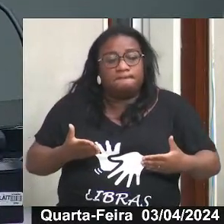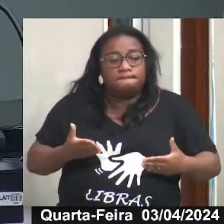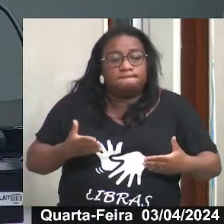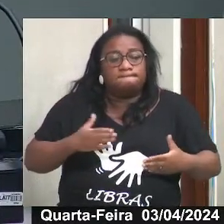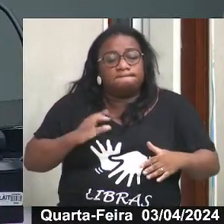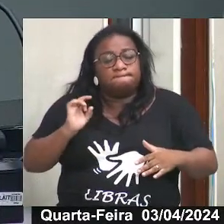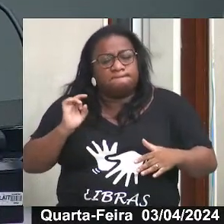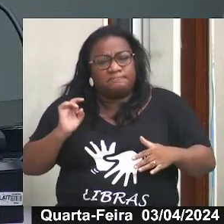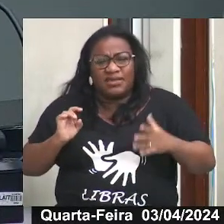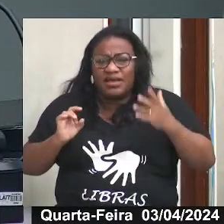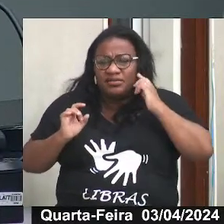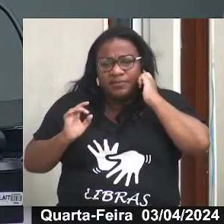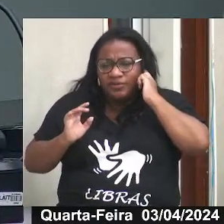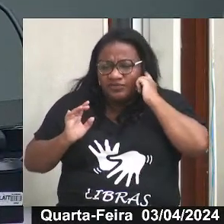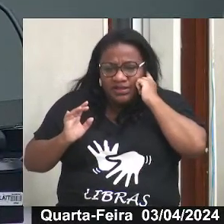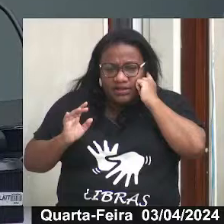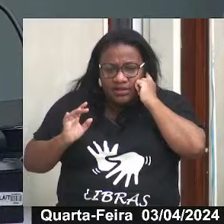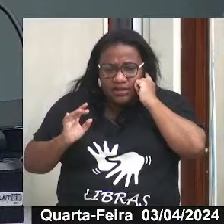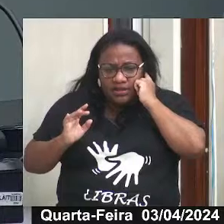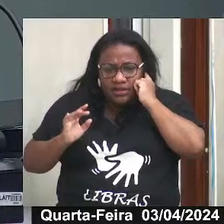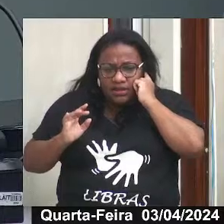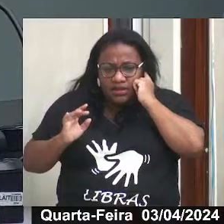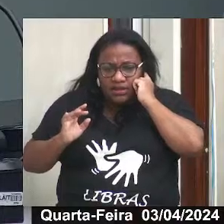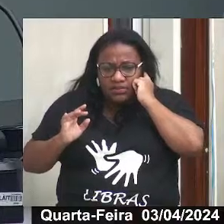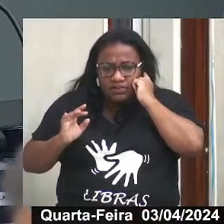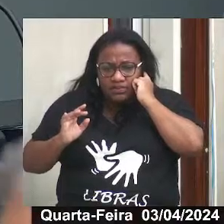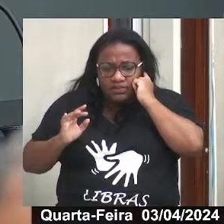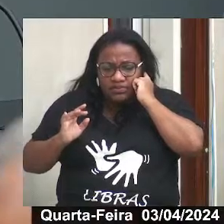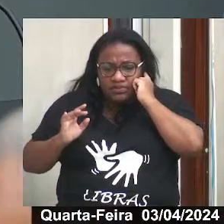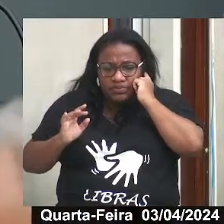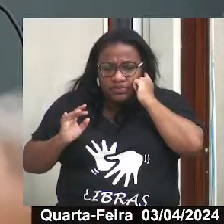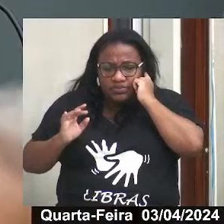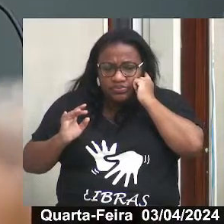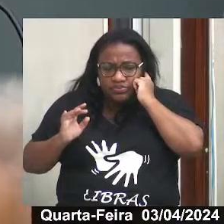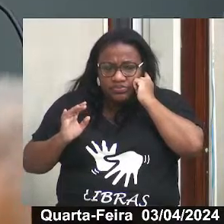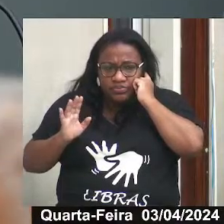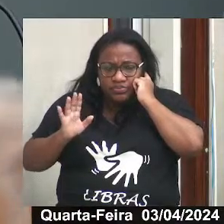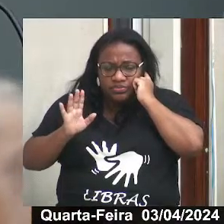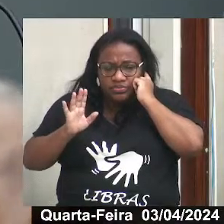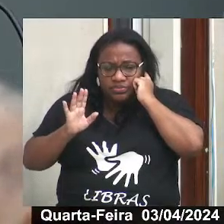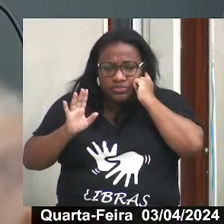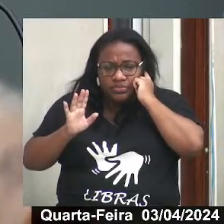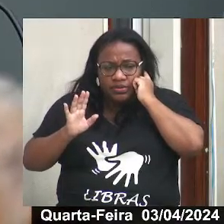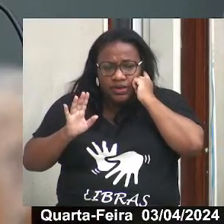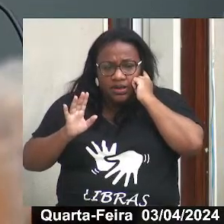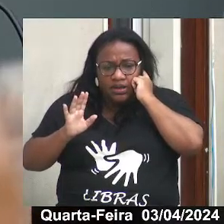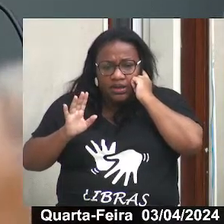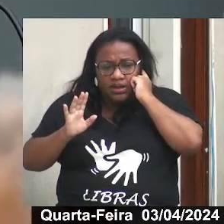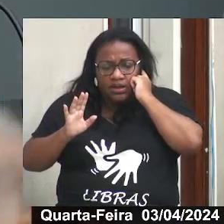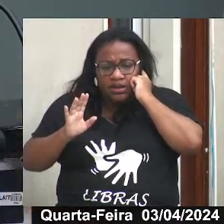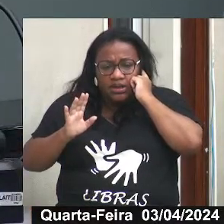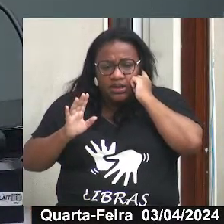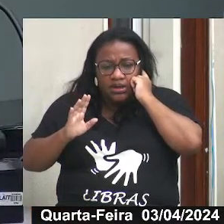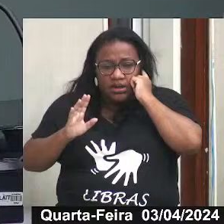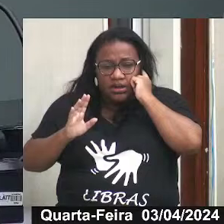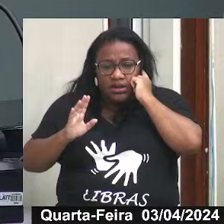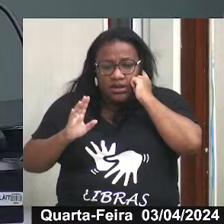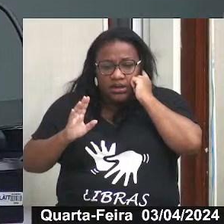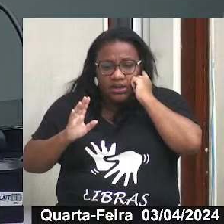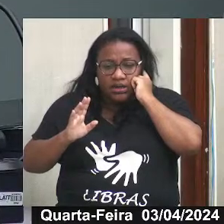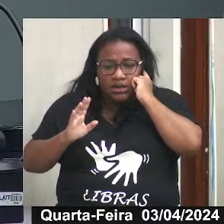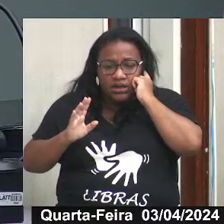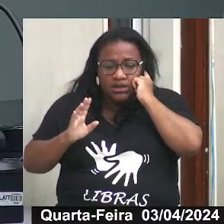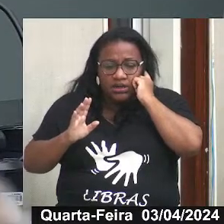não só com palavras, mas também com atitudes. Eu sei o que eu pude fazer por cada um deles. E é um ciclo